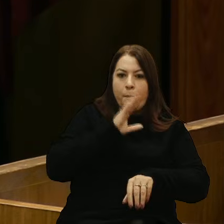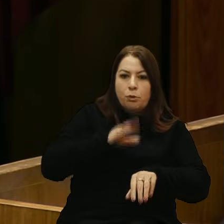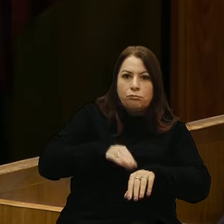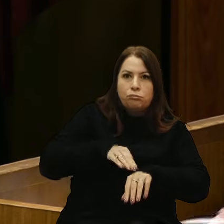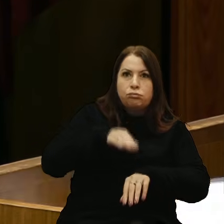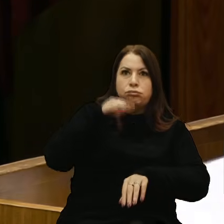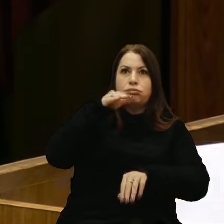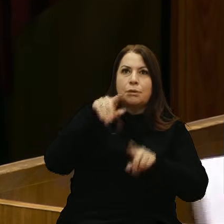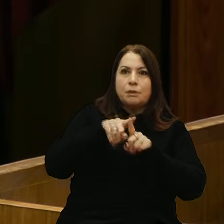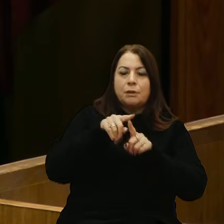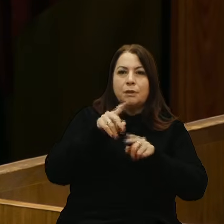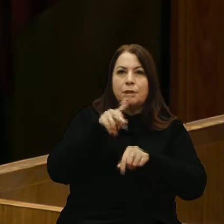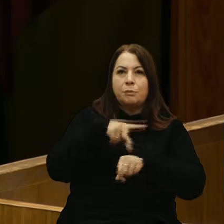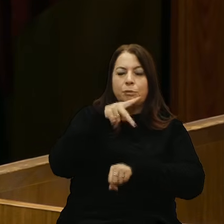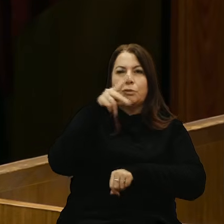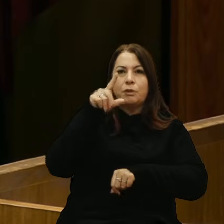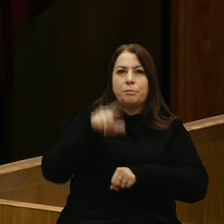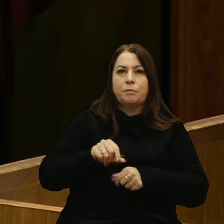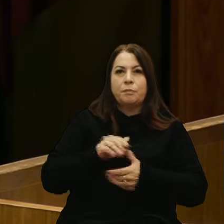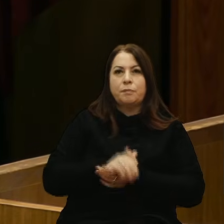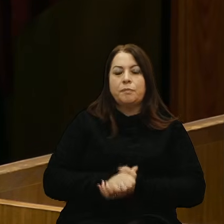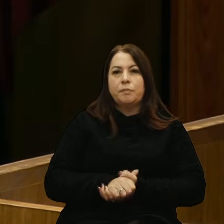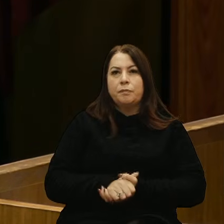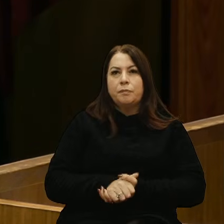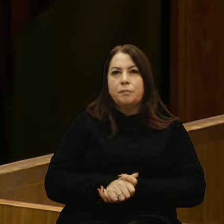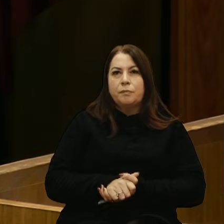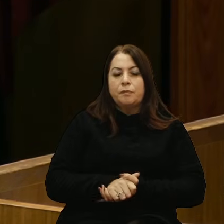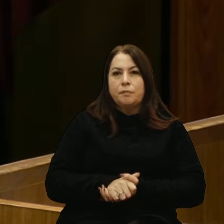nossa produtividade ela é menor.